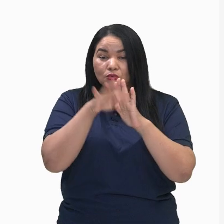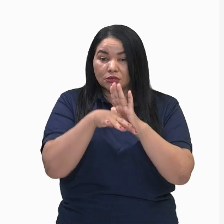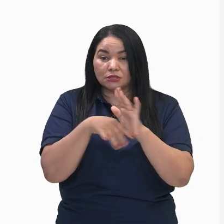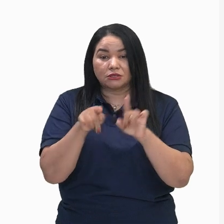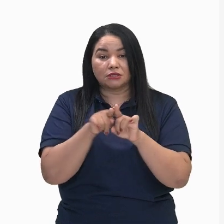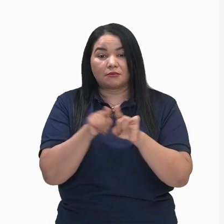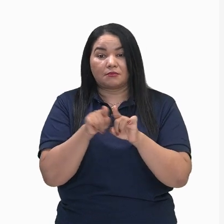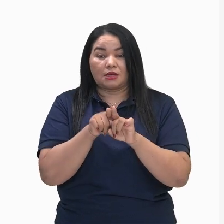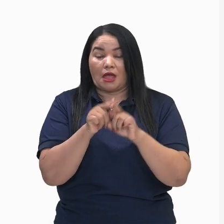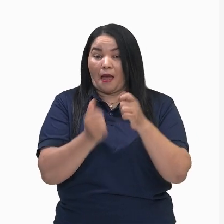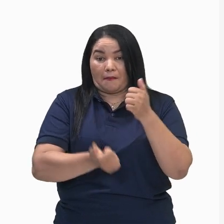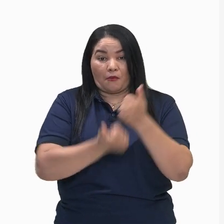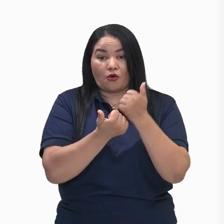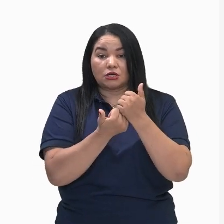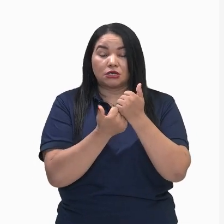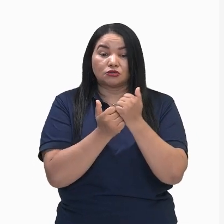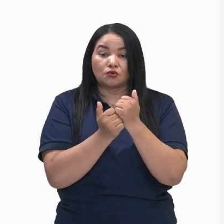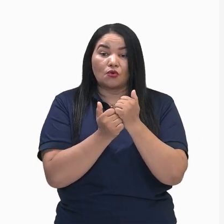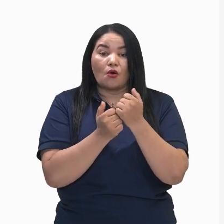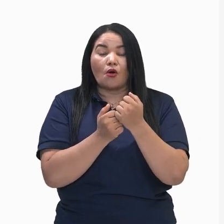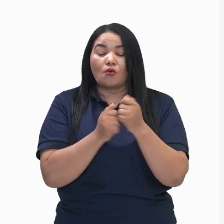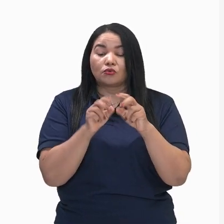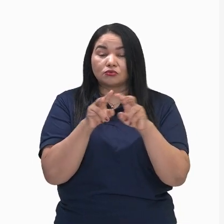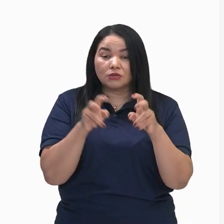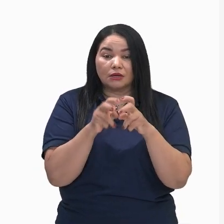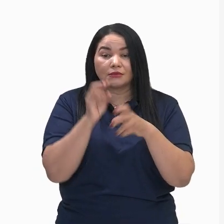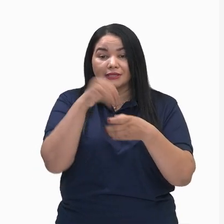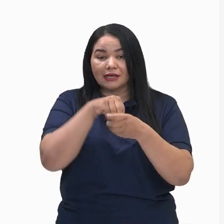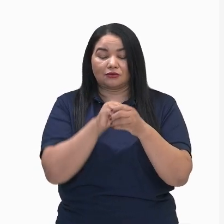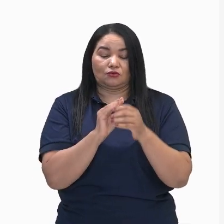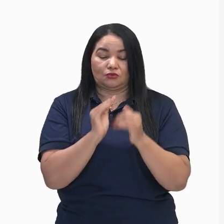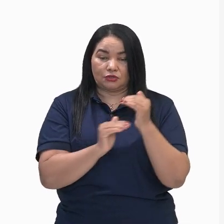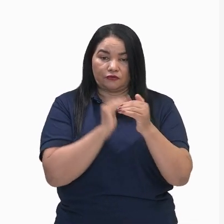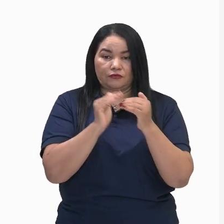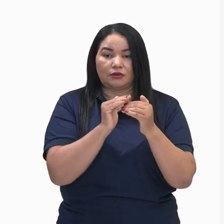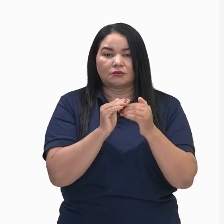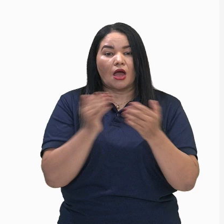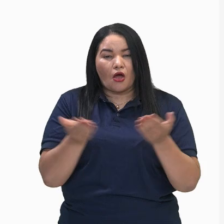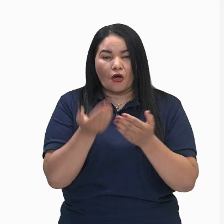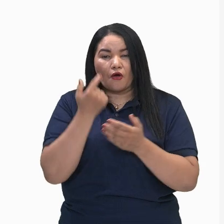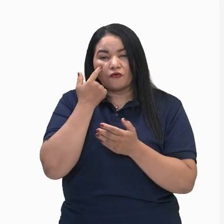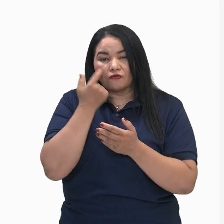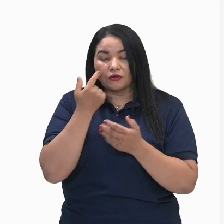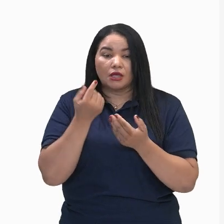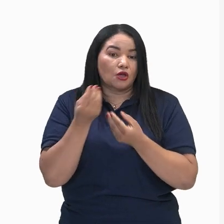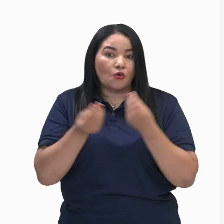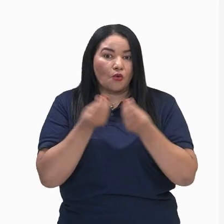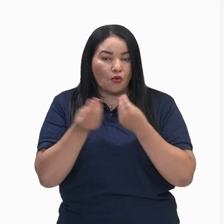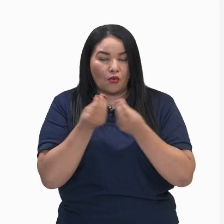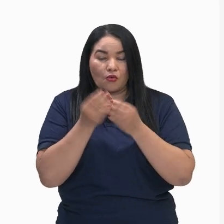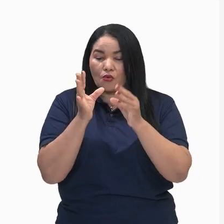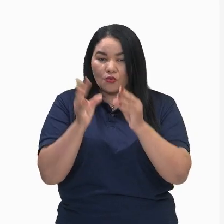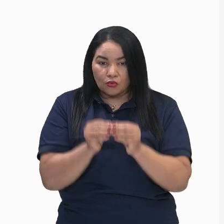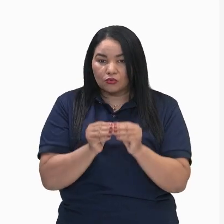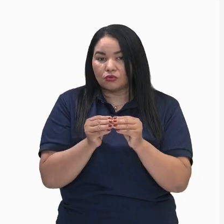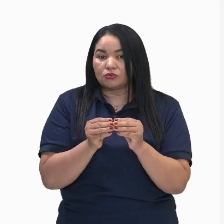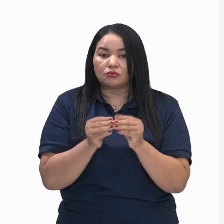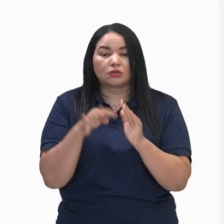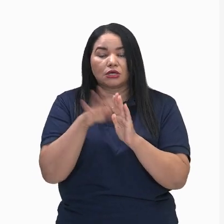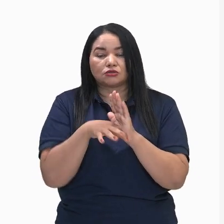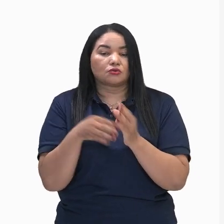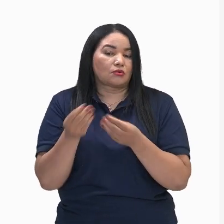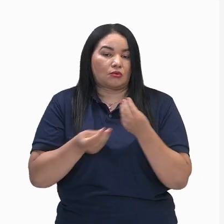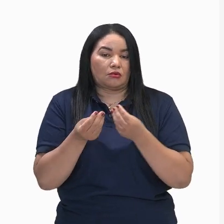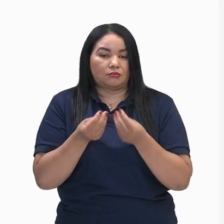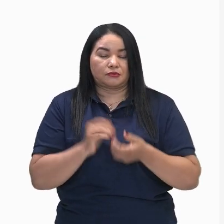argumentos apresentados, como a gente vai ver aqui, né, como foi concluído esse texto.